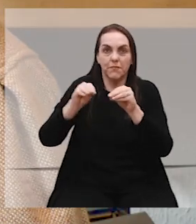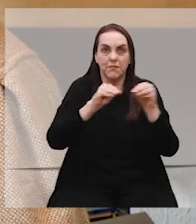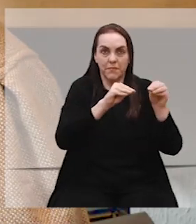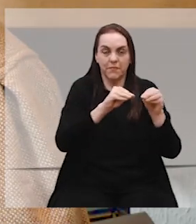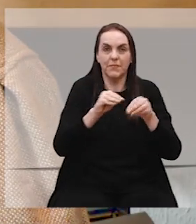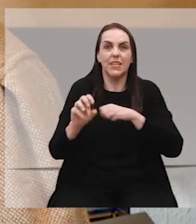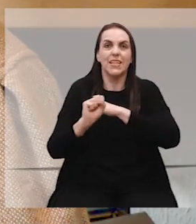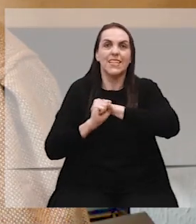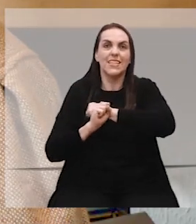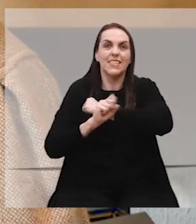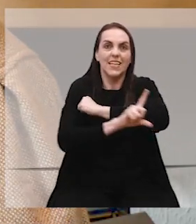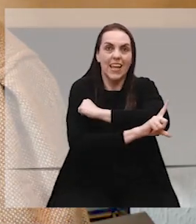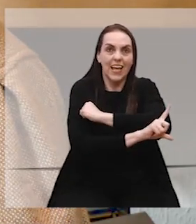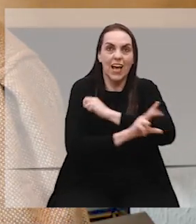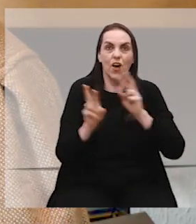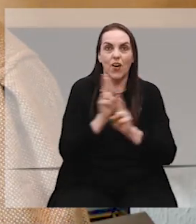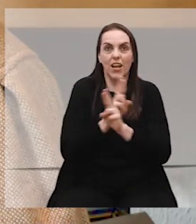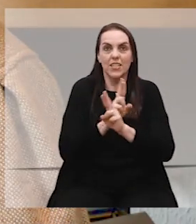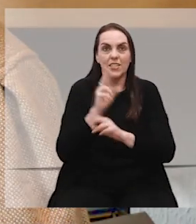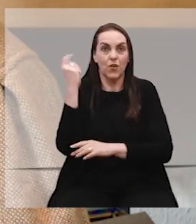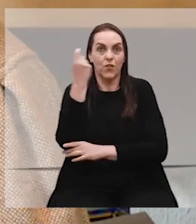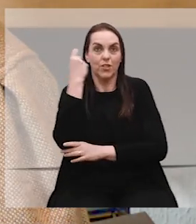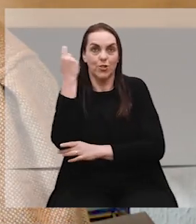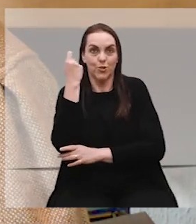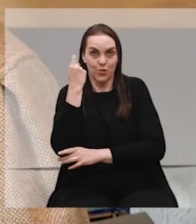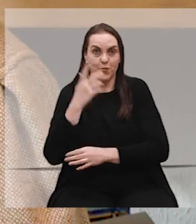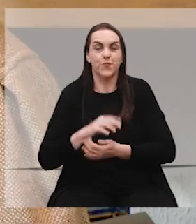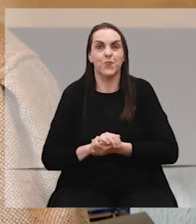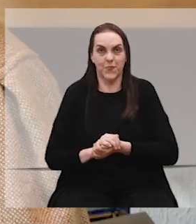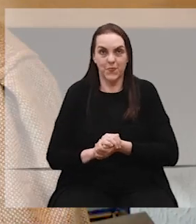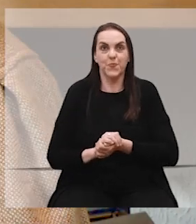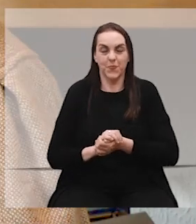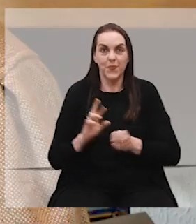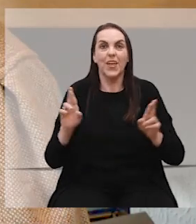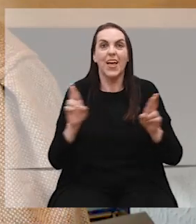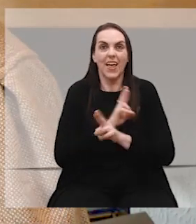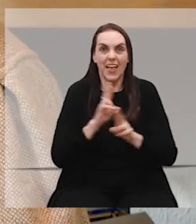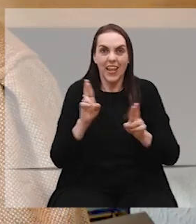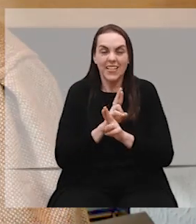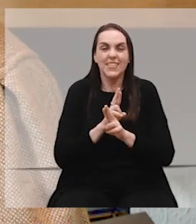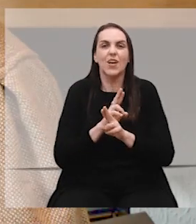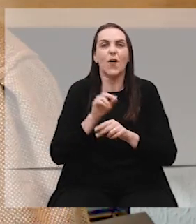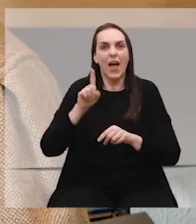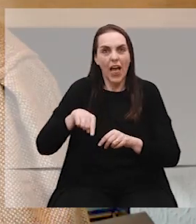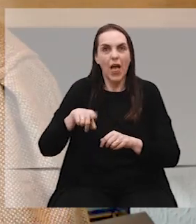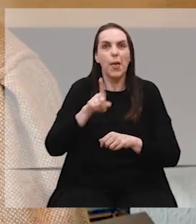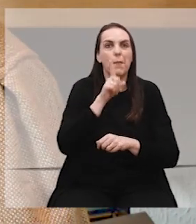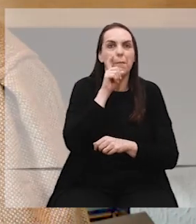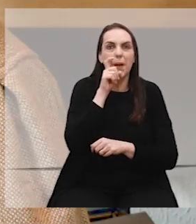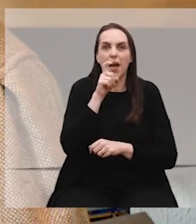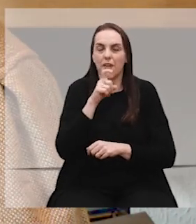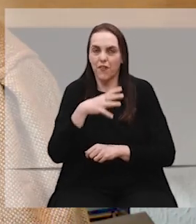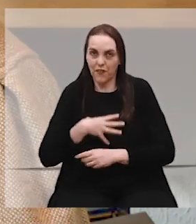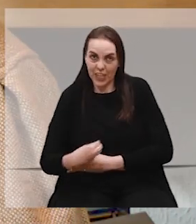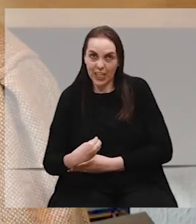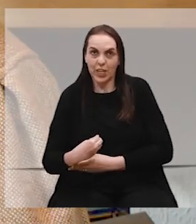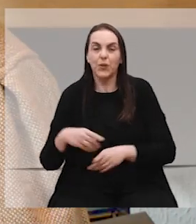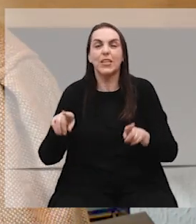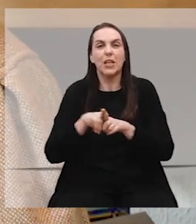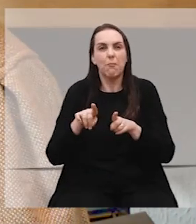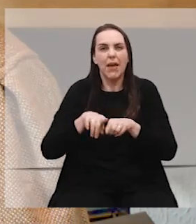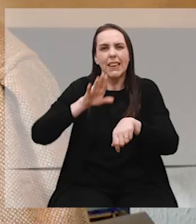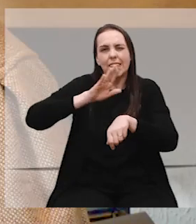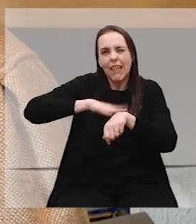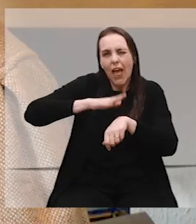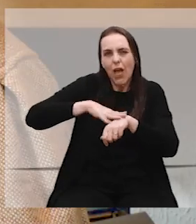relação entre Senegal e Rio Grande do Sul. Então, e dessa relação entre pai e filho, dessa relação com